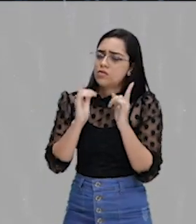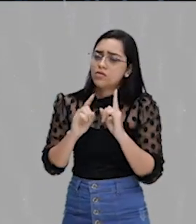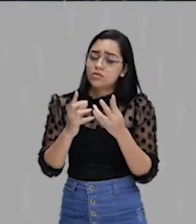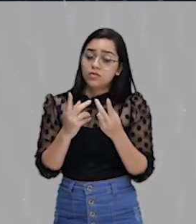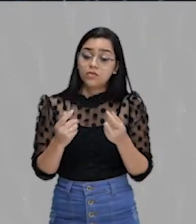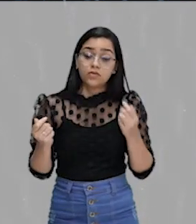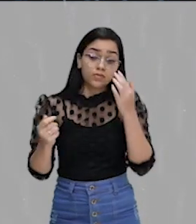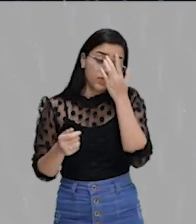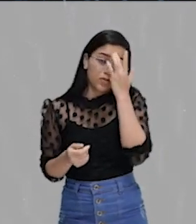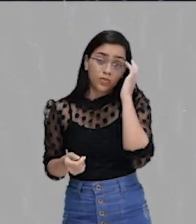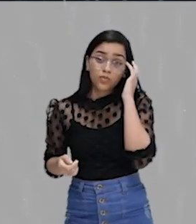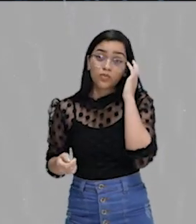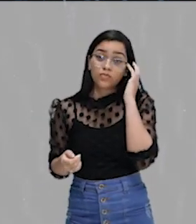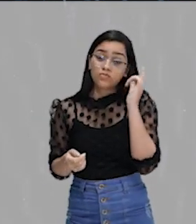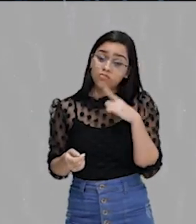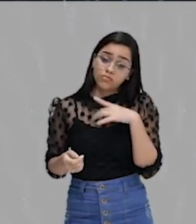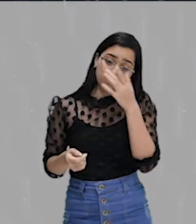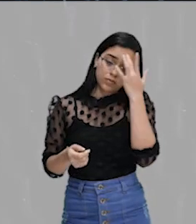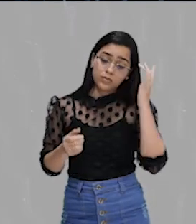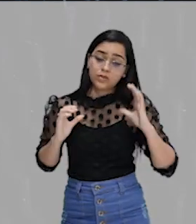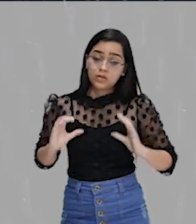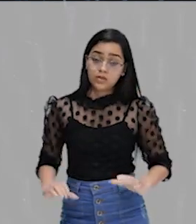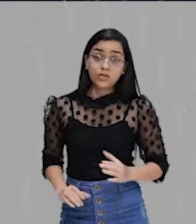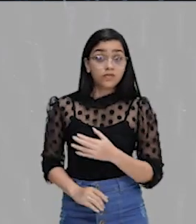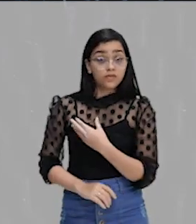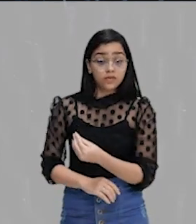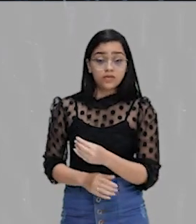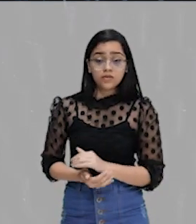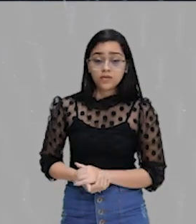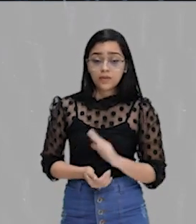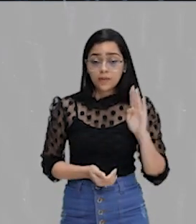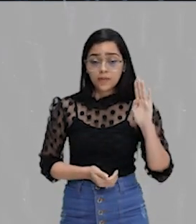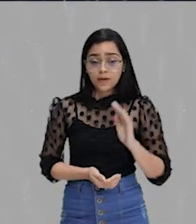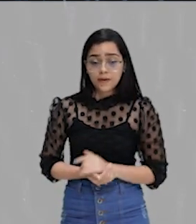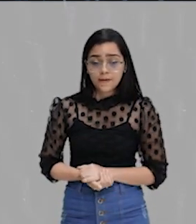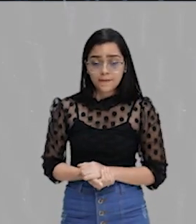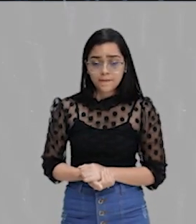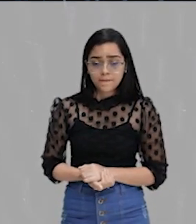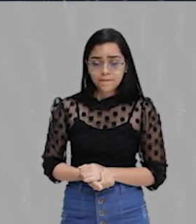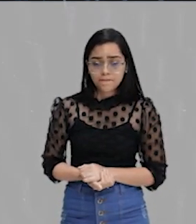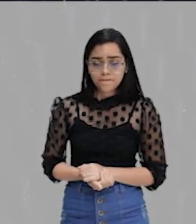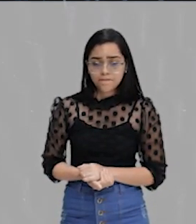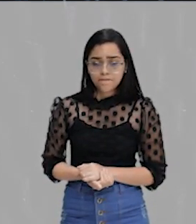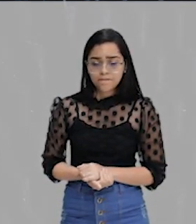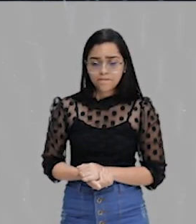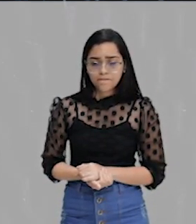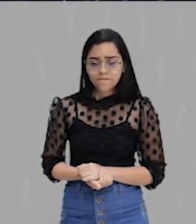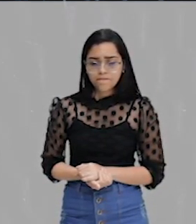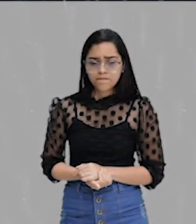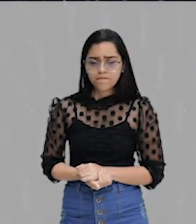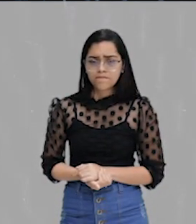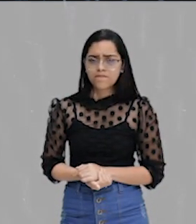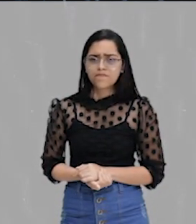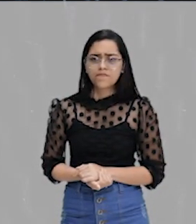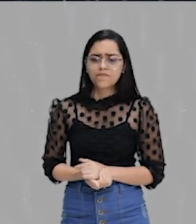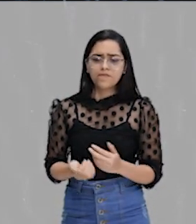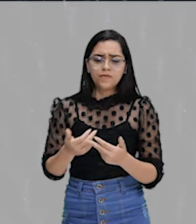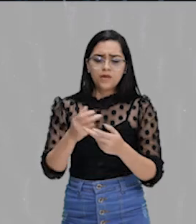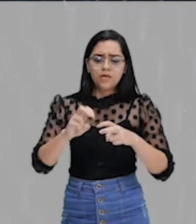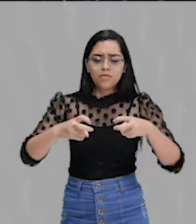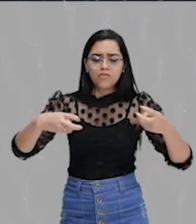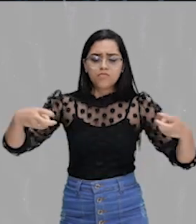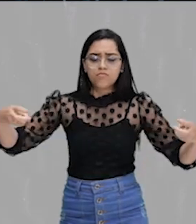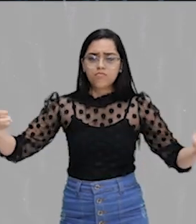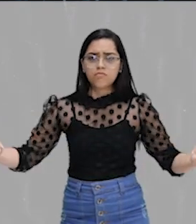desaparecimento de pessoas, de cidadãos, de filhos. A escalada das mortes. Não é a escalada das mortes